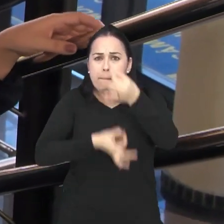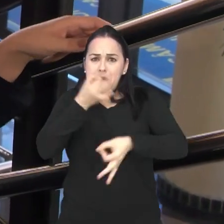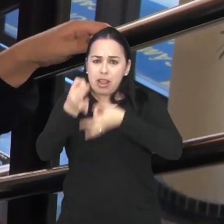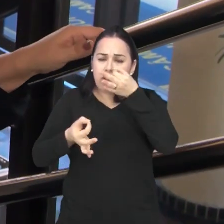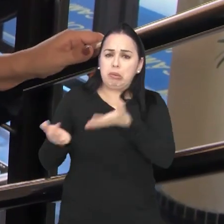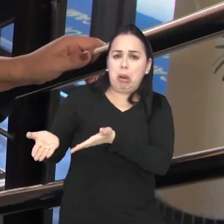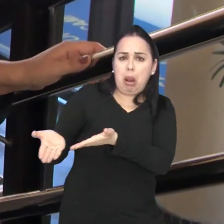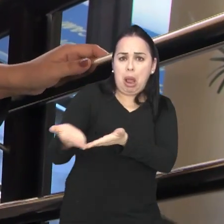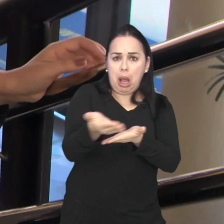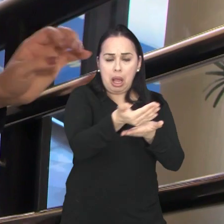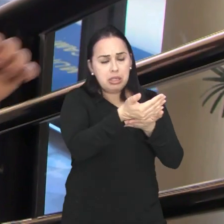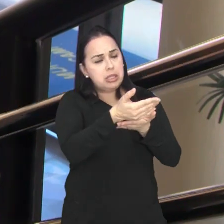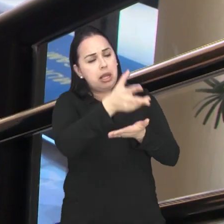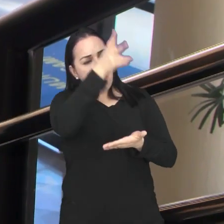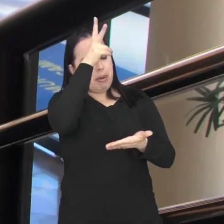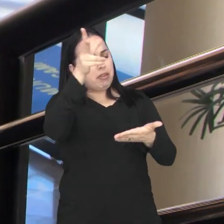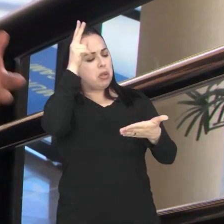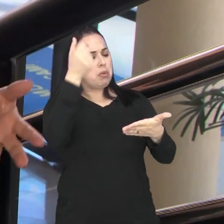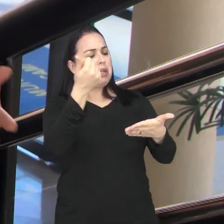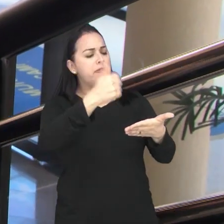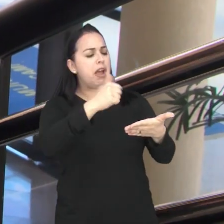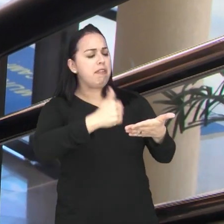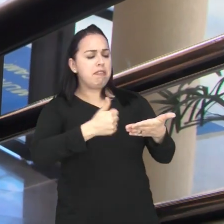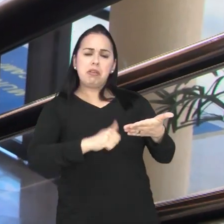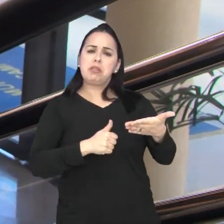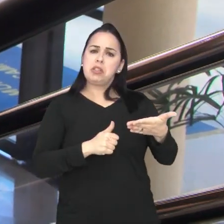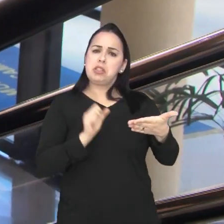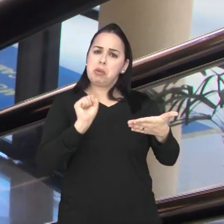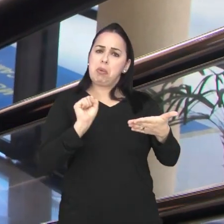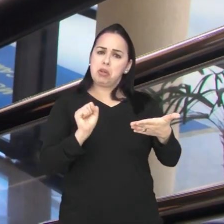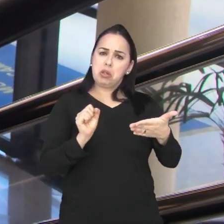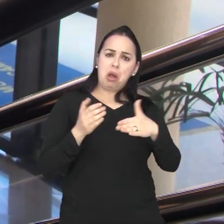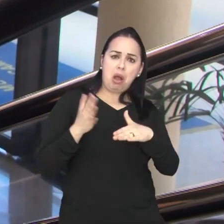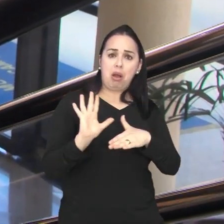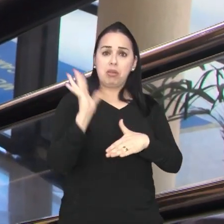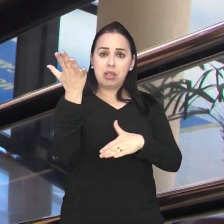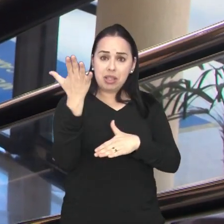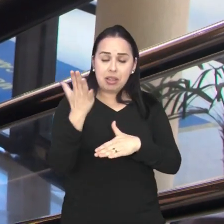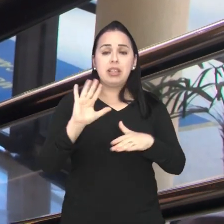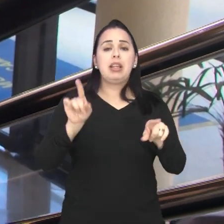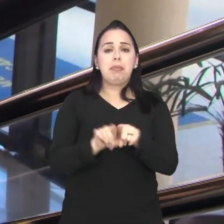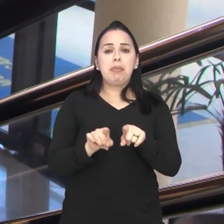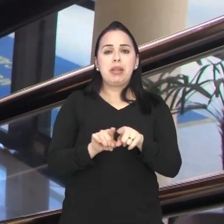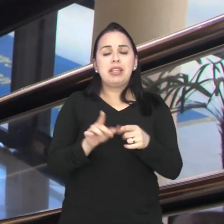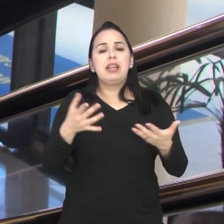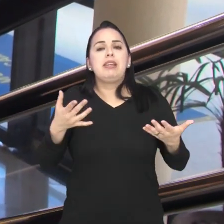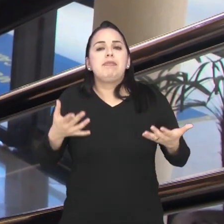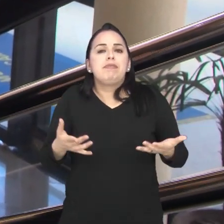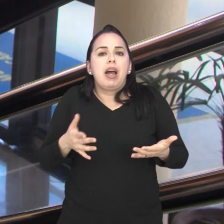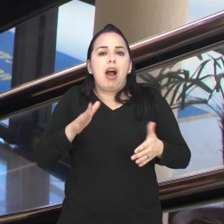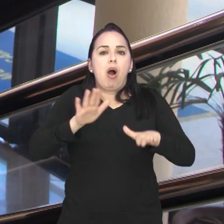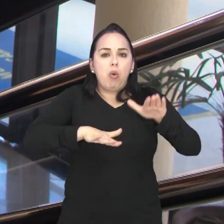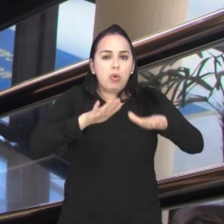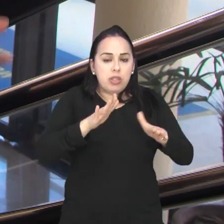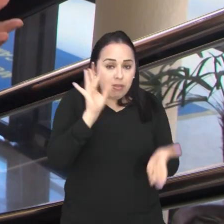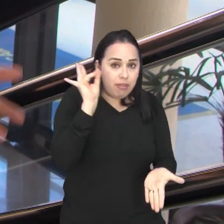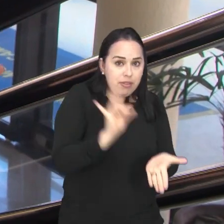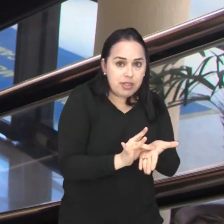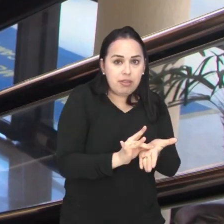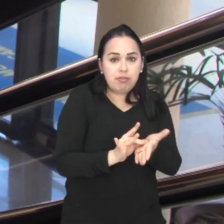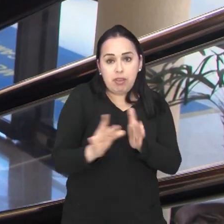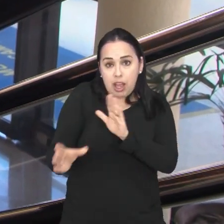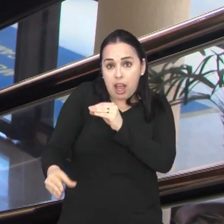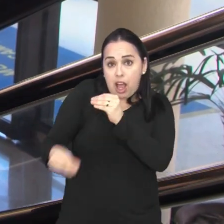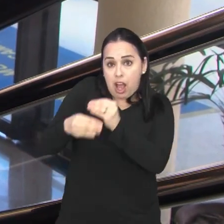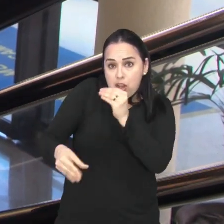moradores serão avaliadas pela Prefeitura, que vai verificar a viabilidade dos pedidos. Aqueles com condições de serem executados